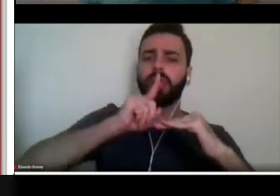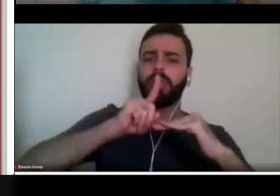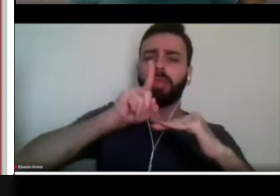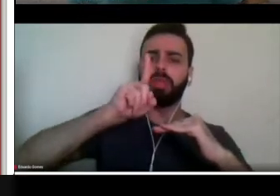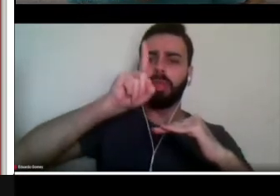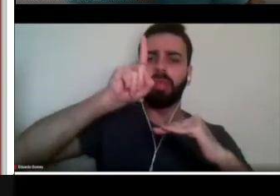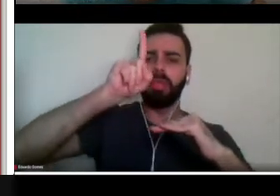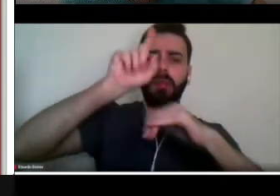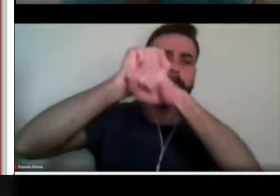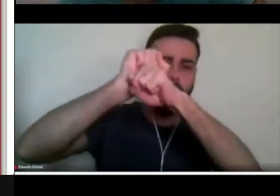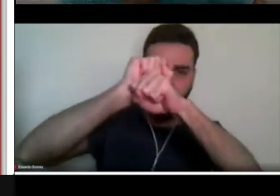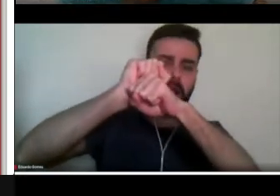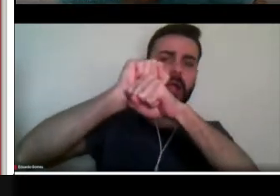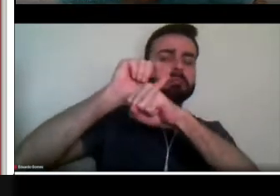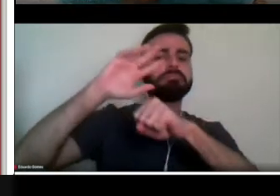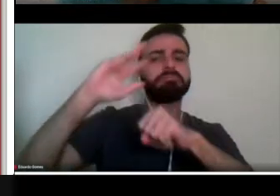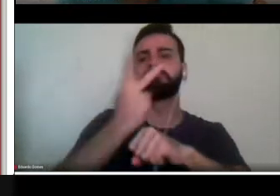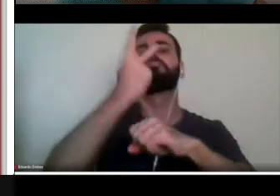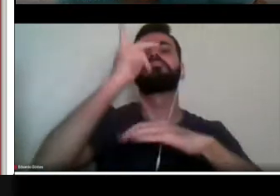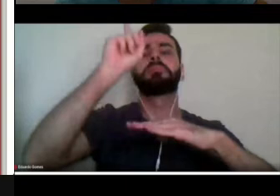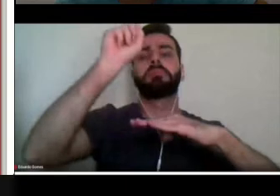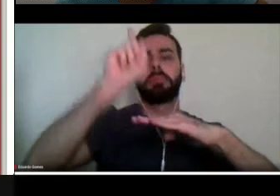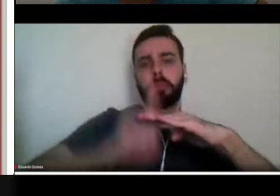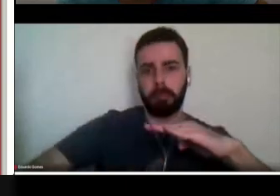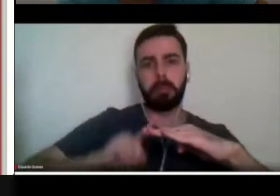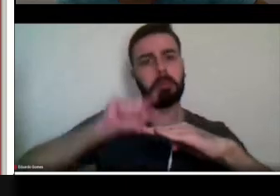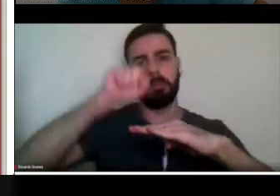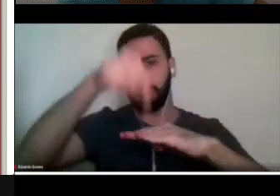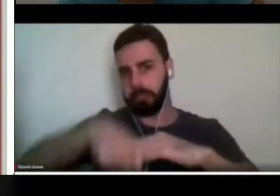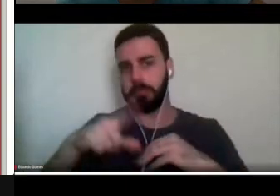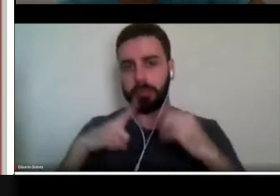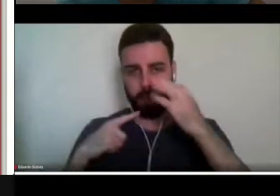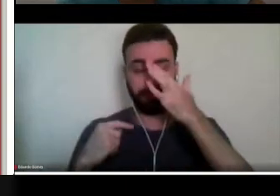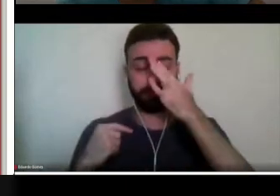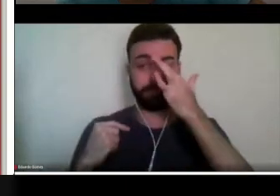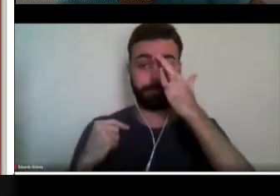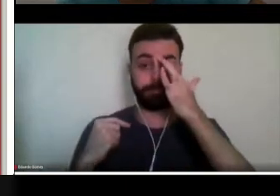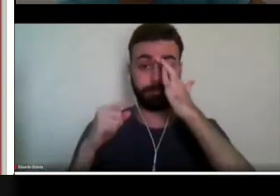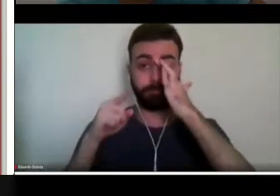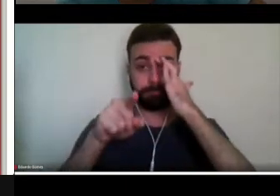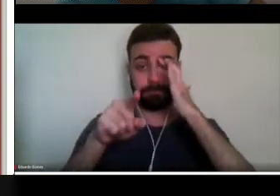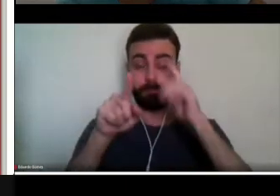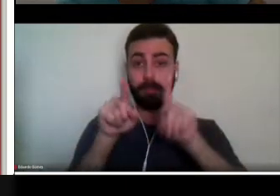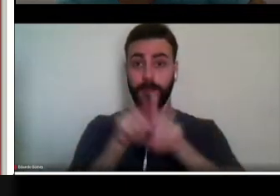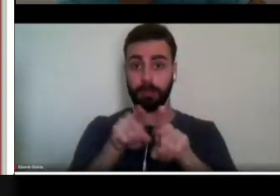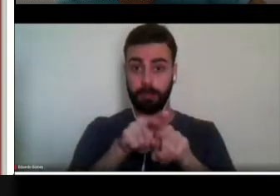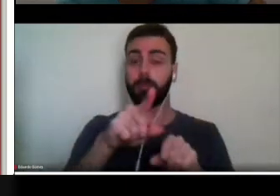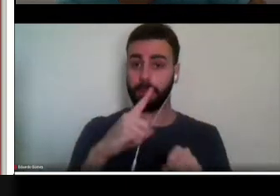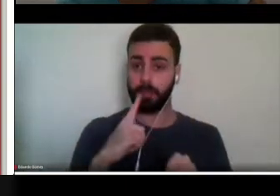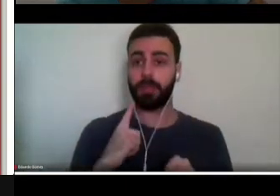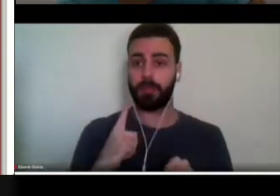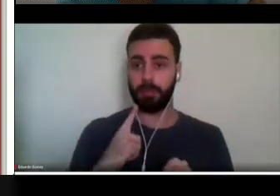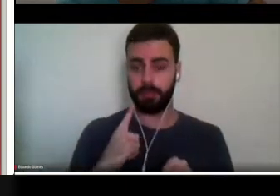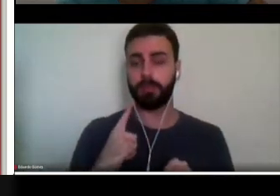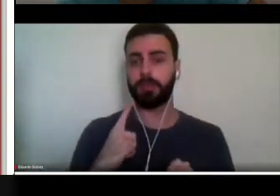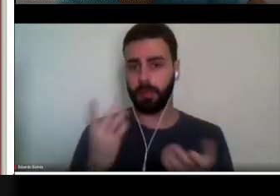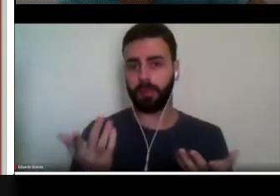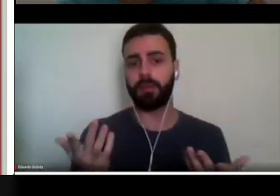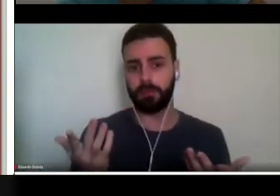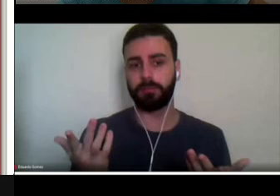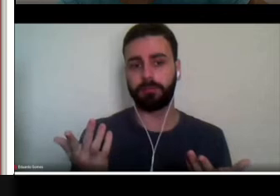começar a descer, né? Então, aqui eu também tenho alguma coisa do tipo